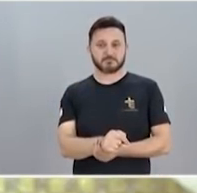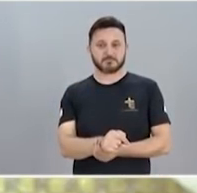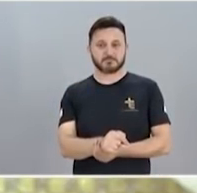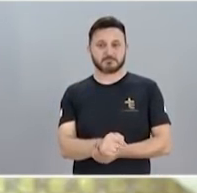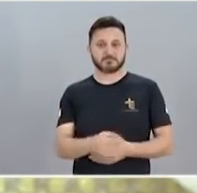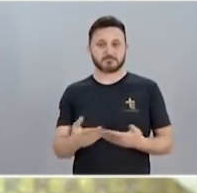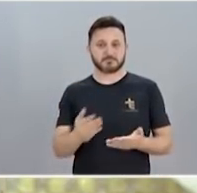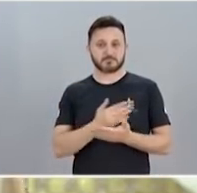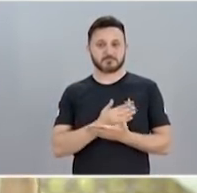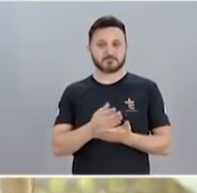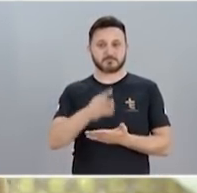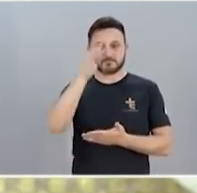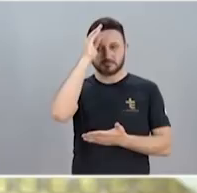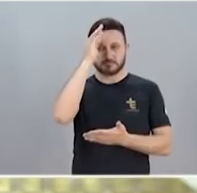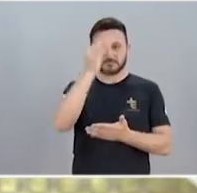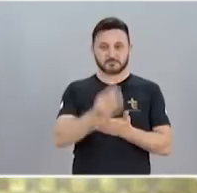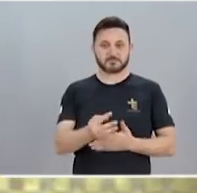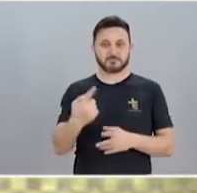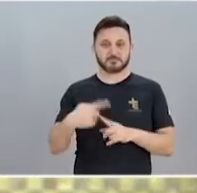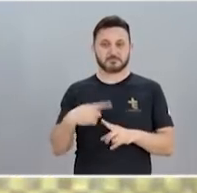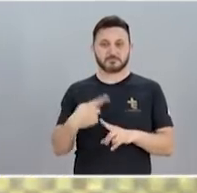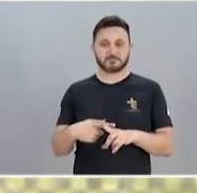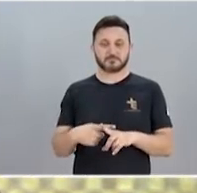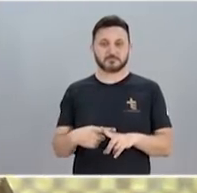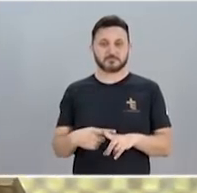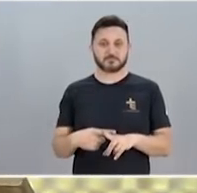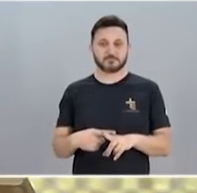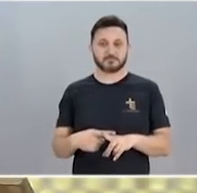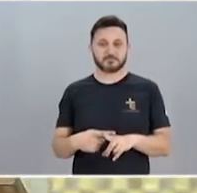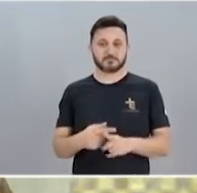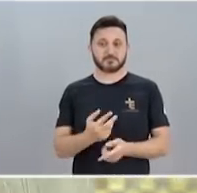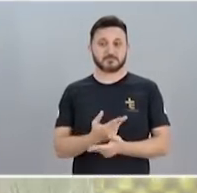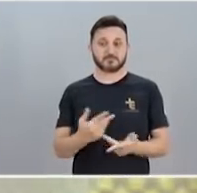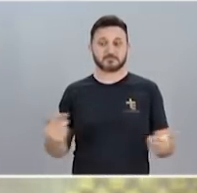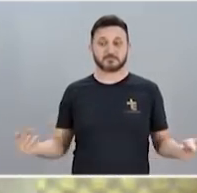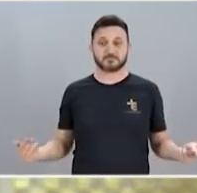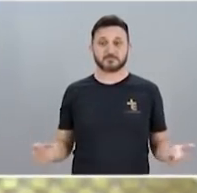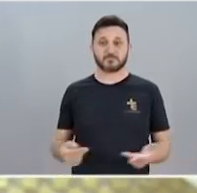É aí que entra a fé para nós, de